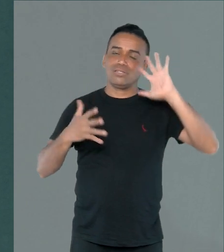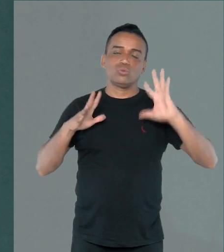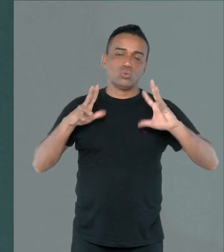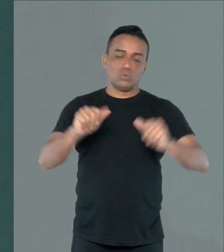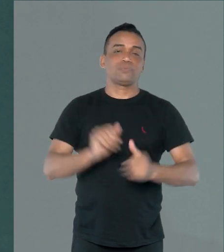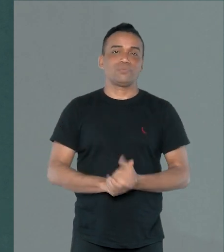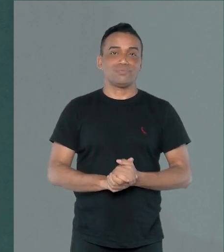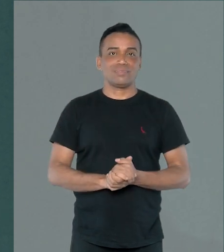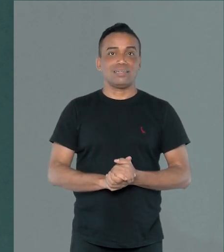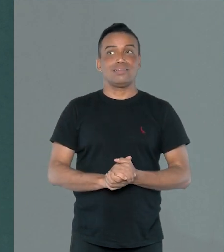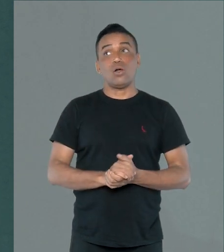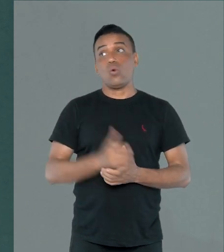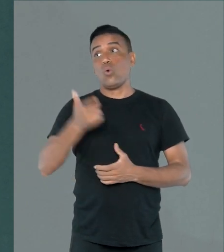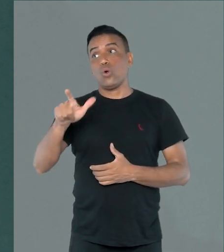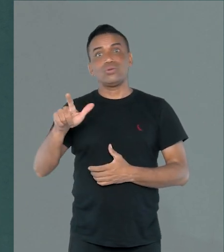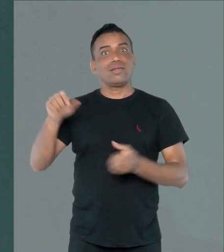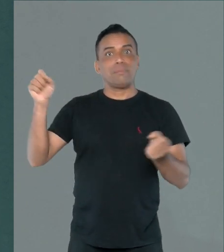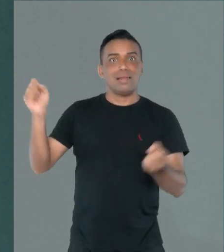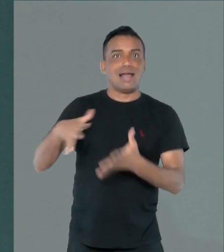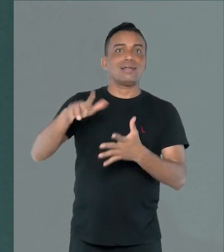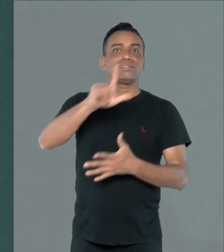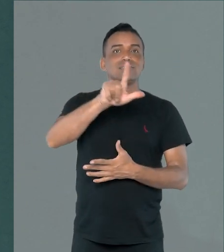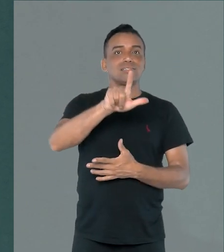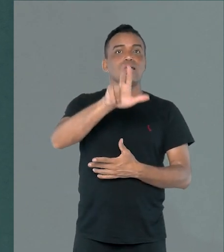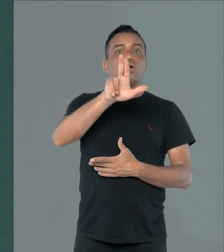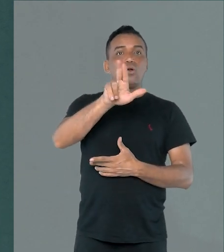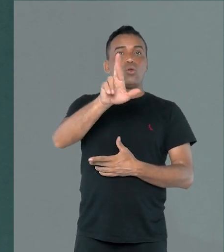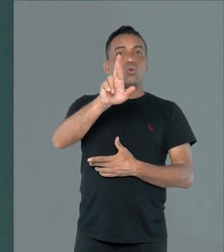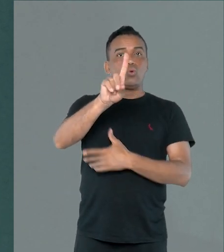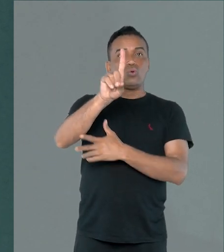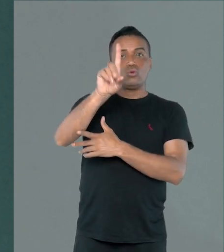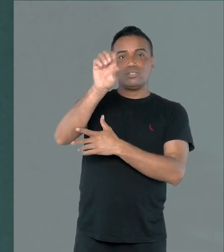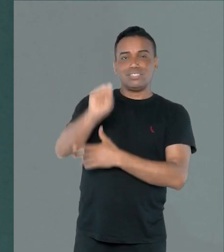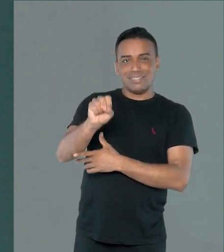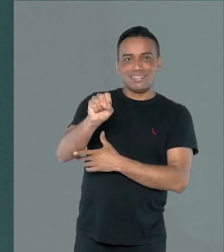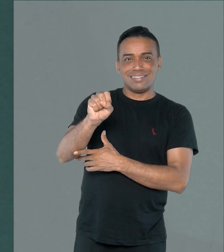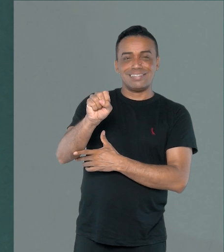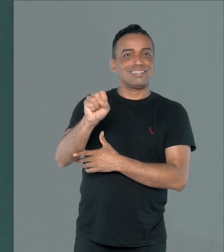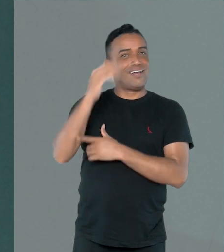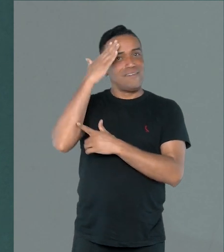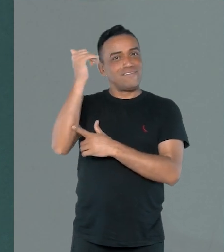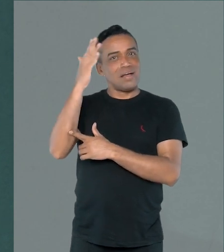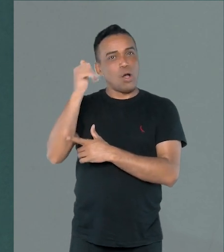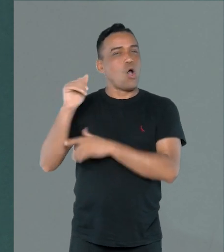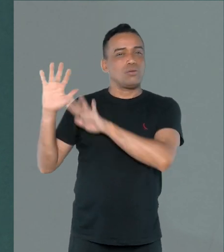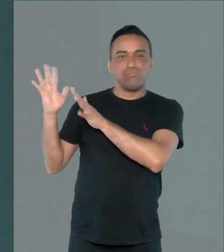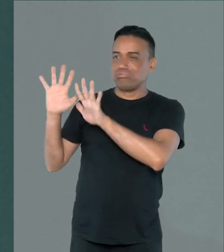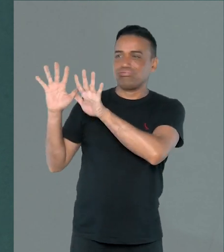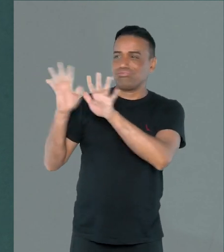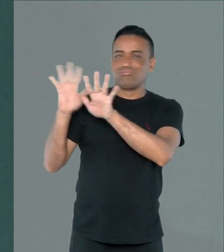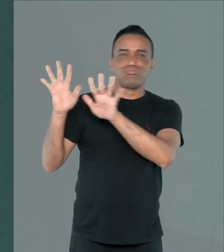Lourdes, os famosos peregrinações, as basílicas milagrosas,